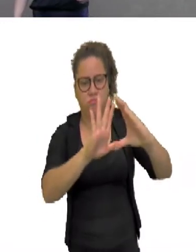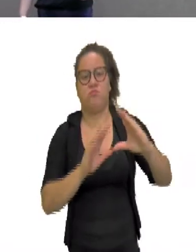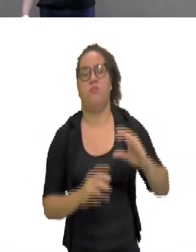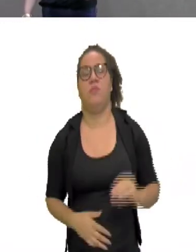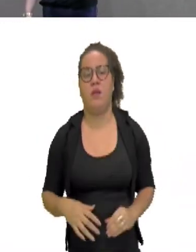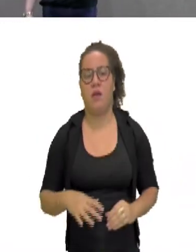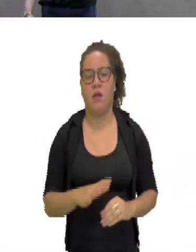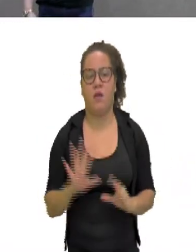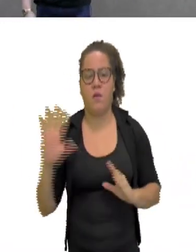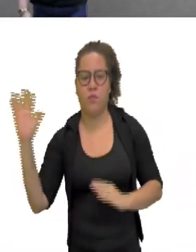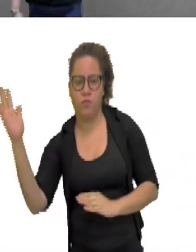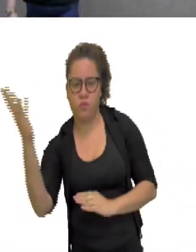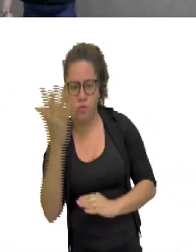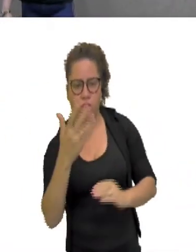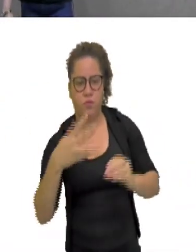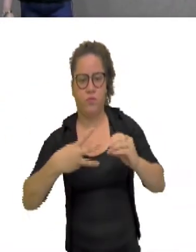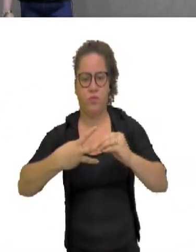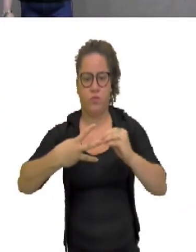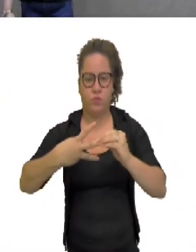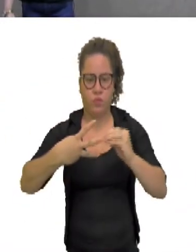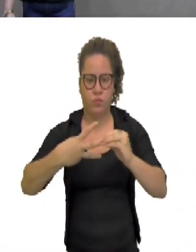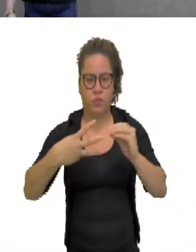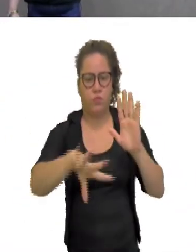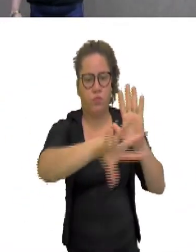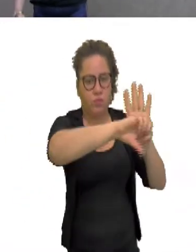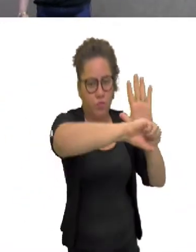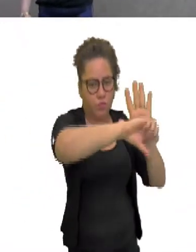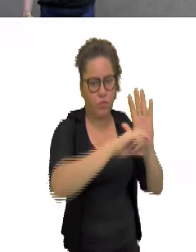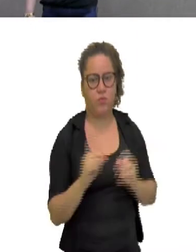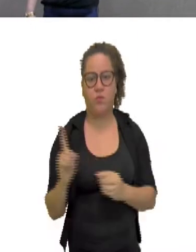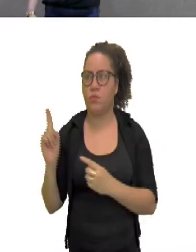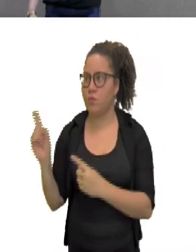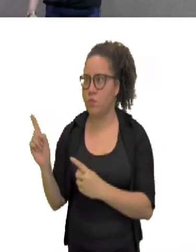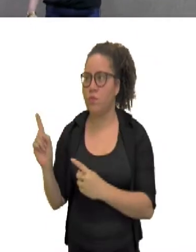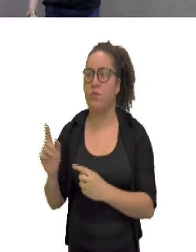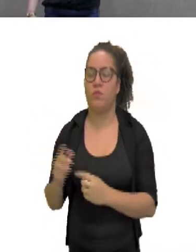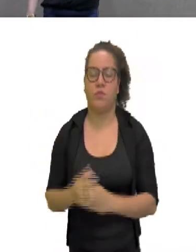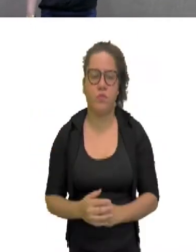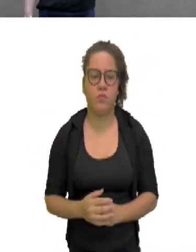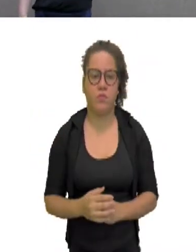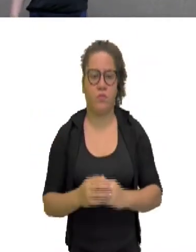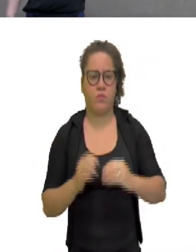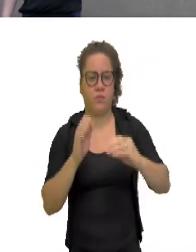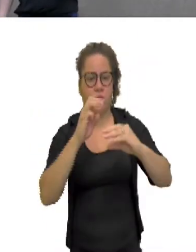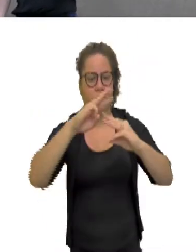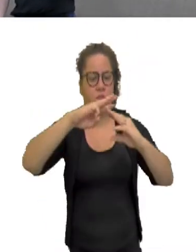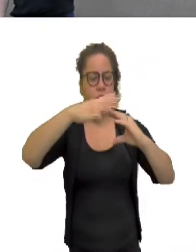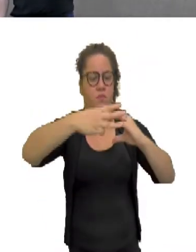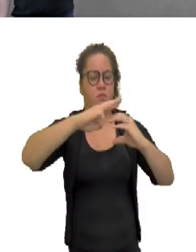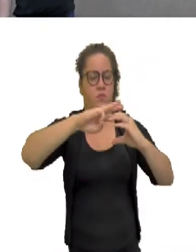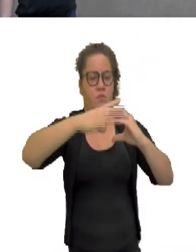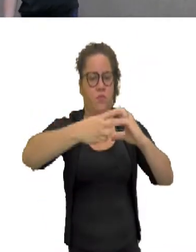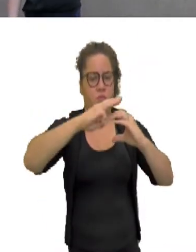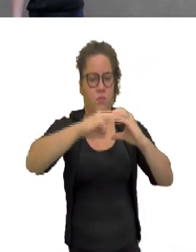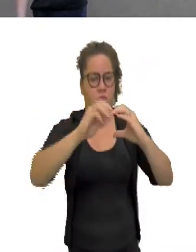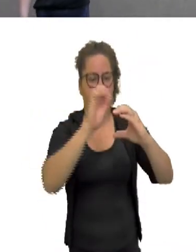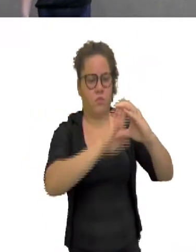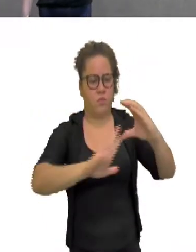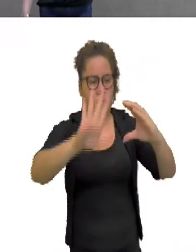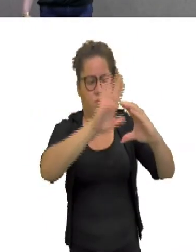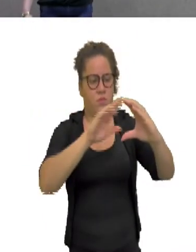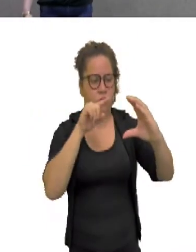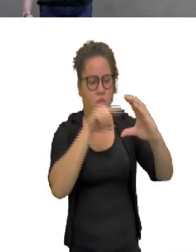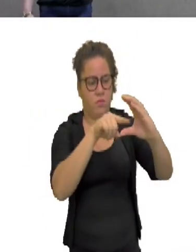imagem da célula vegetal, onde a gente vai também especificar a membrana, o citoplasma e o